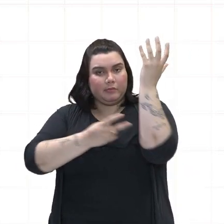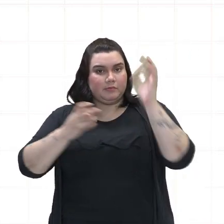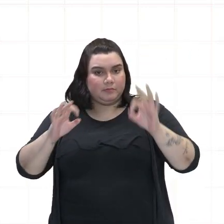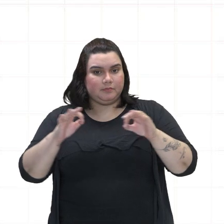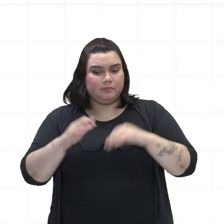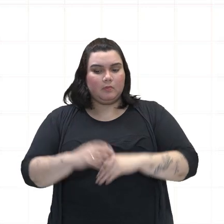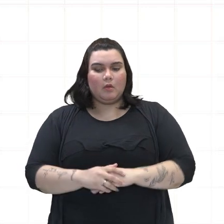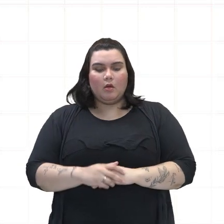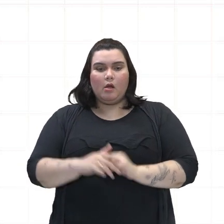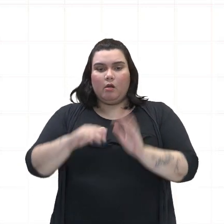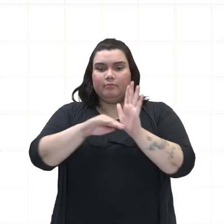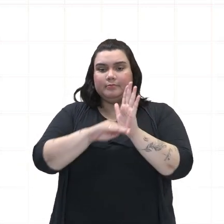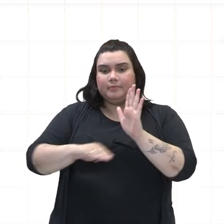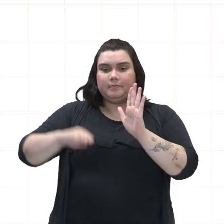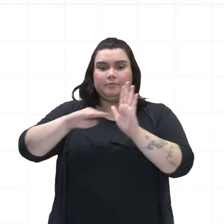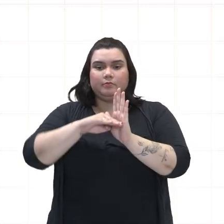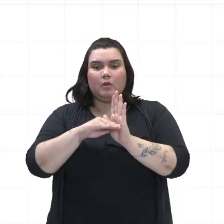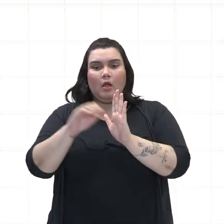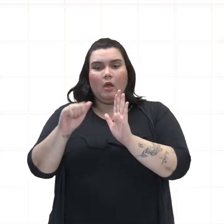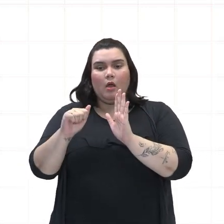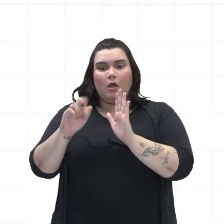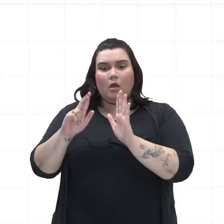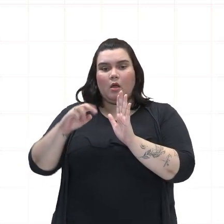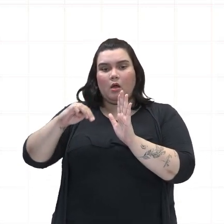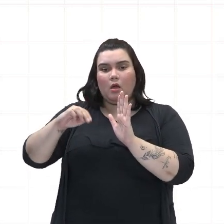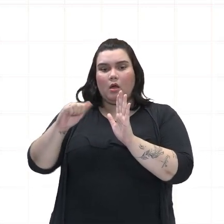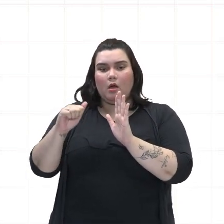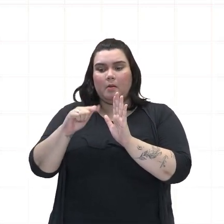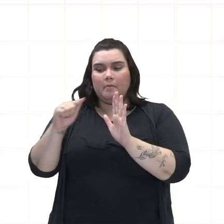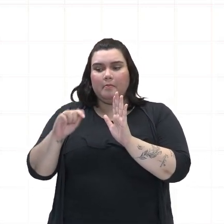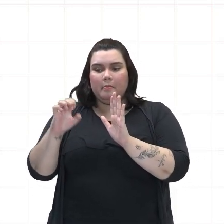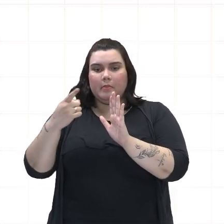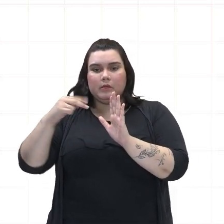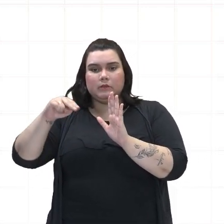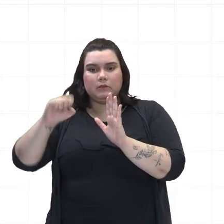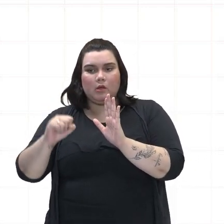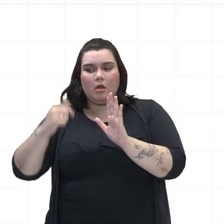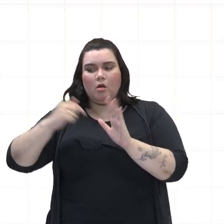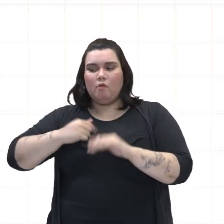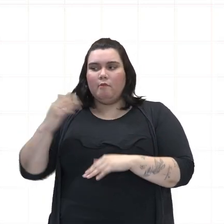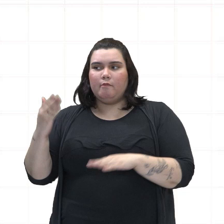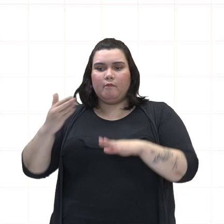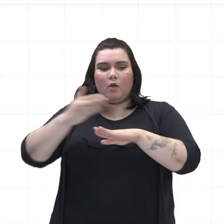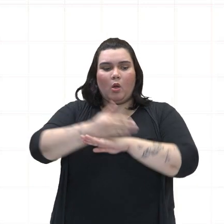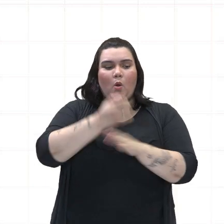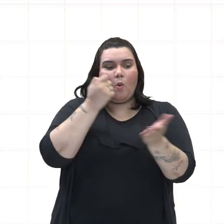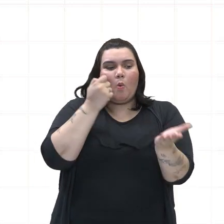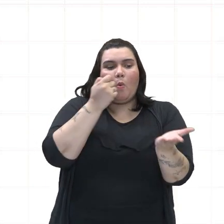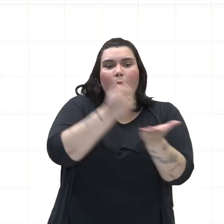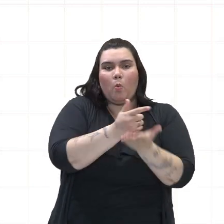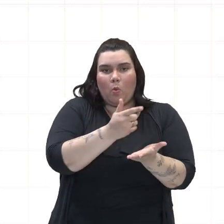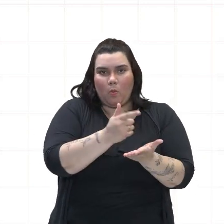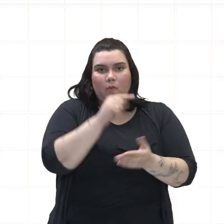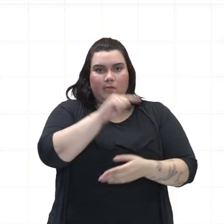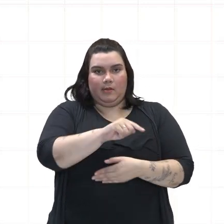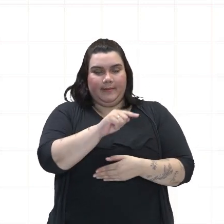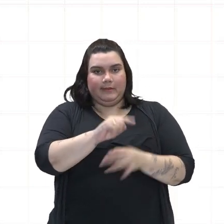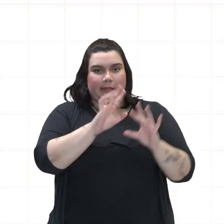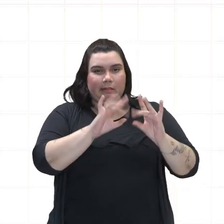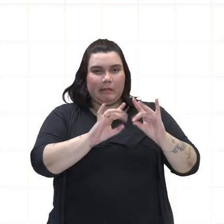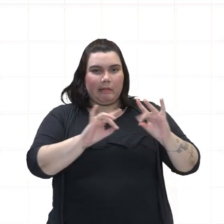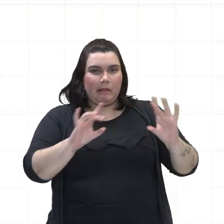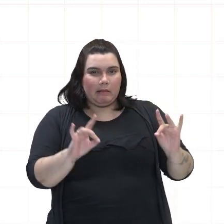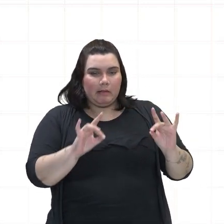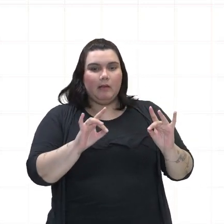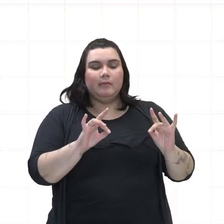de coleta, dentro desses seringais, que pertence a um dono, né, dessa área toda, que é chamado de seringalista, que, ao mesmo